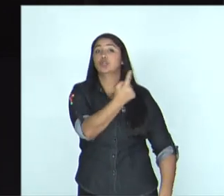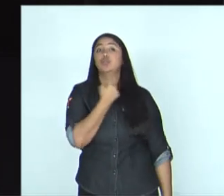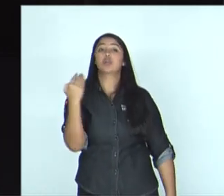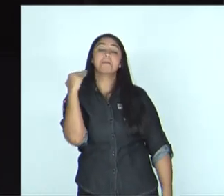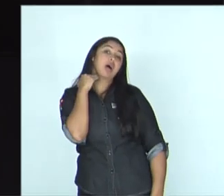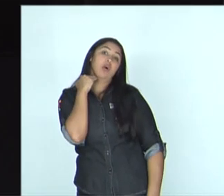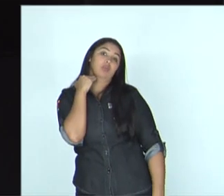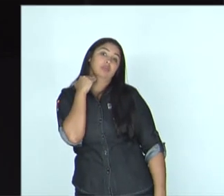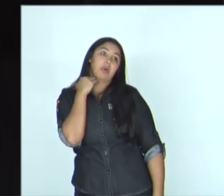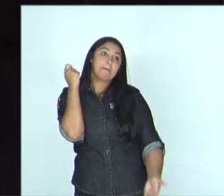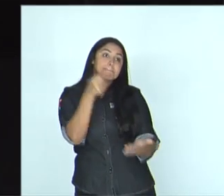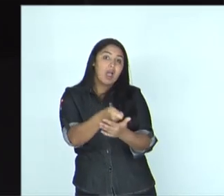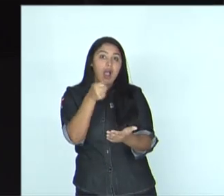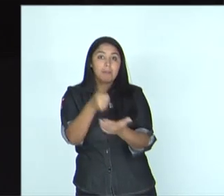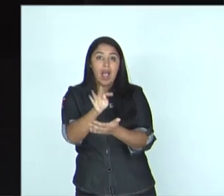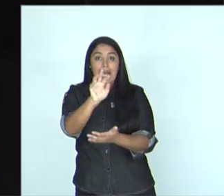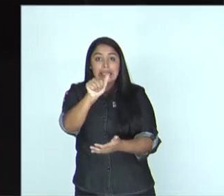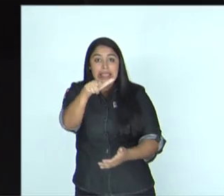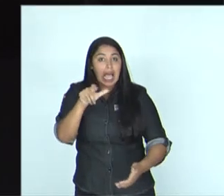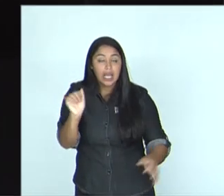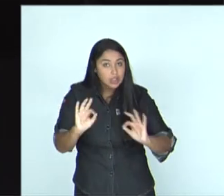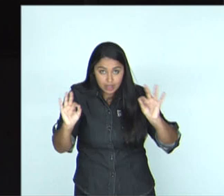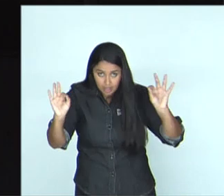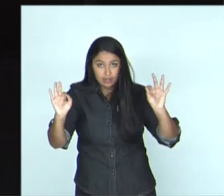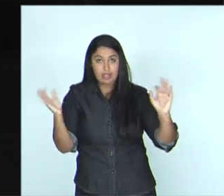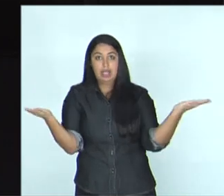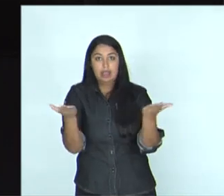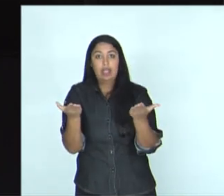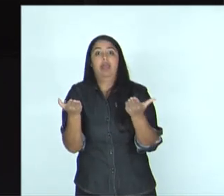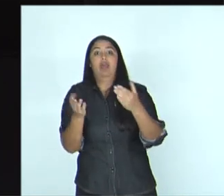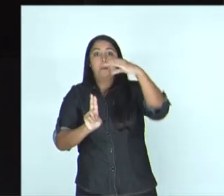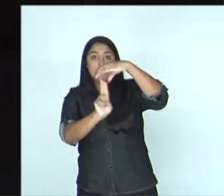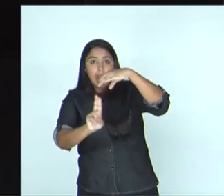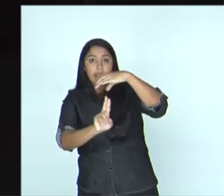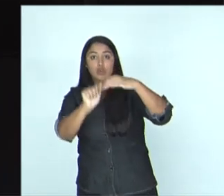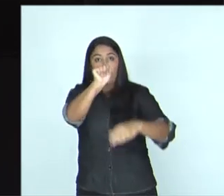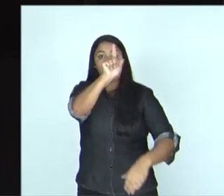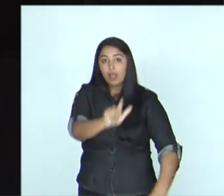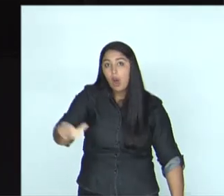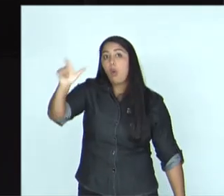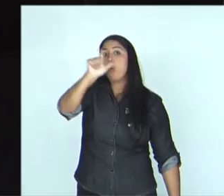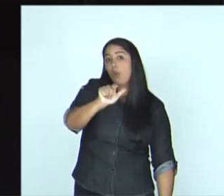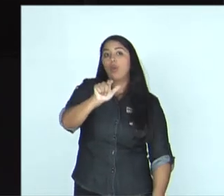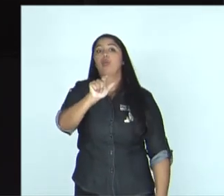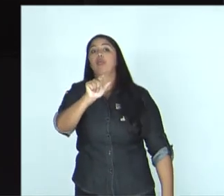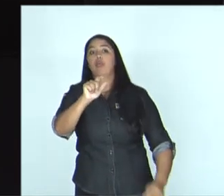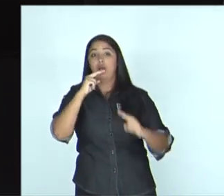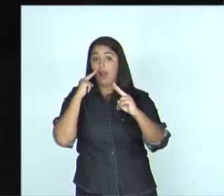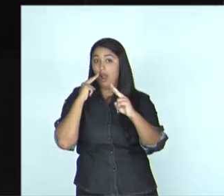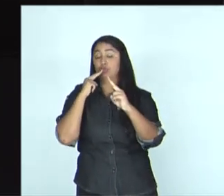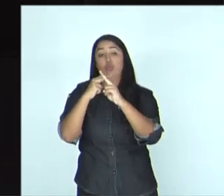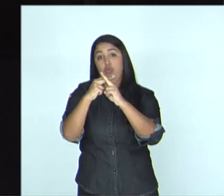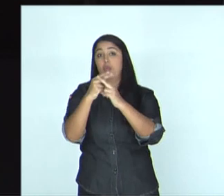nenhuma. Então tem aqui, ó, Santander, Banco do Brasil, Bradesco, Itaú, Caixa Econômica.